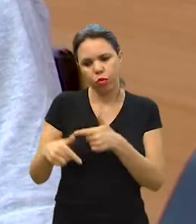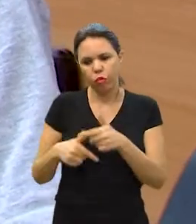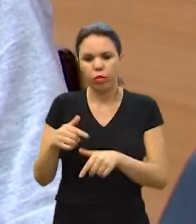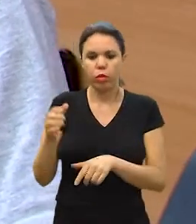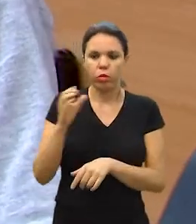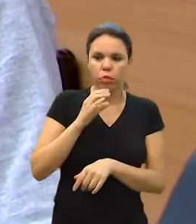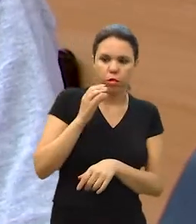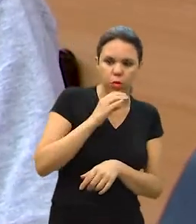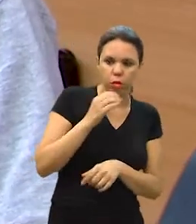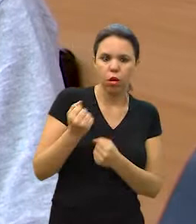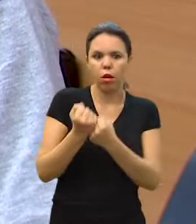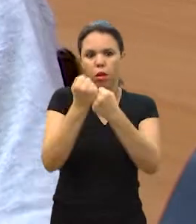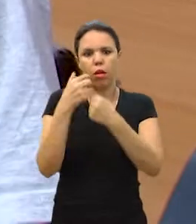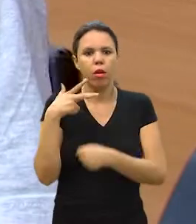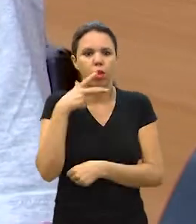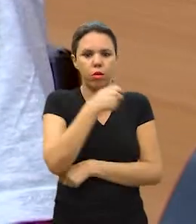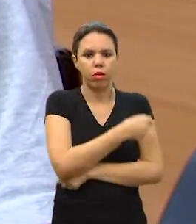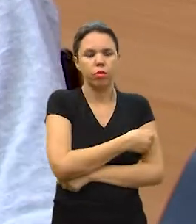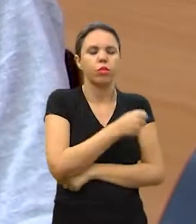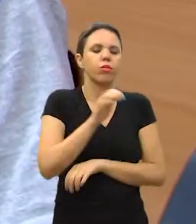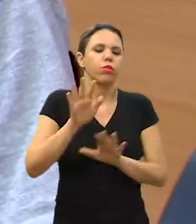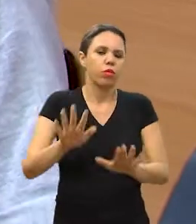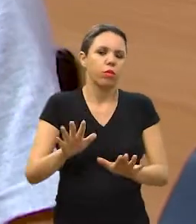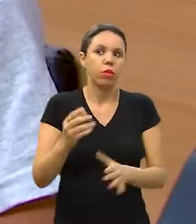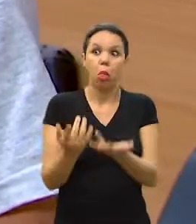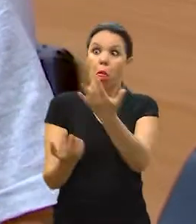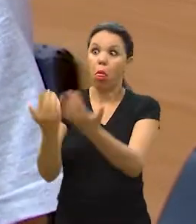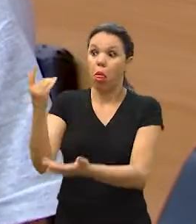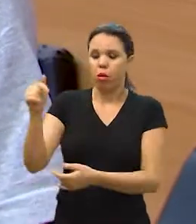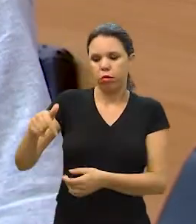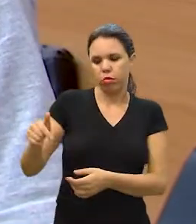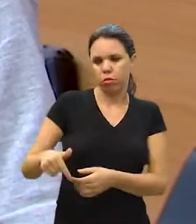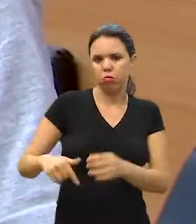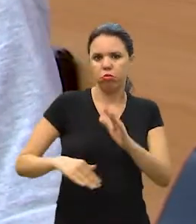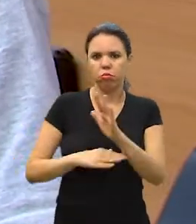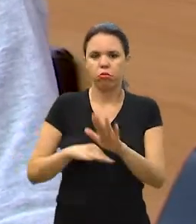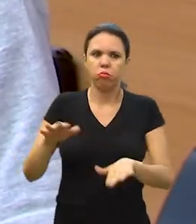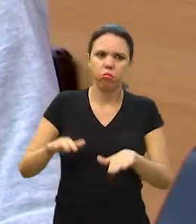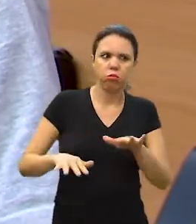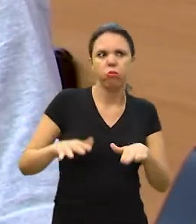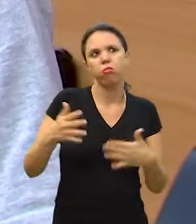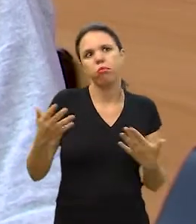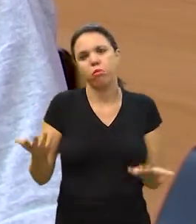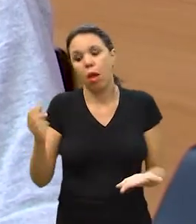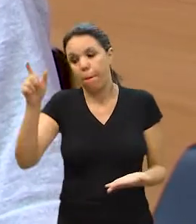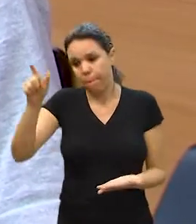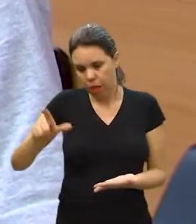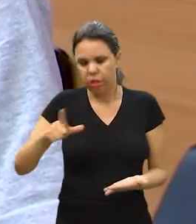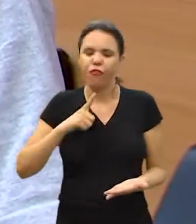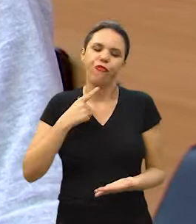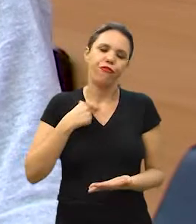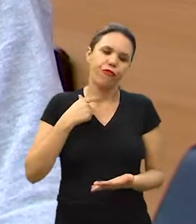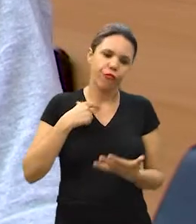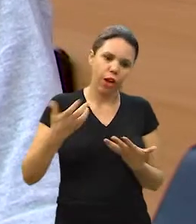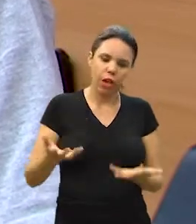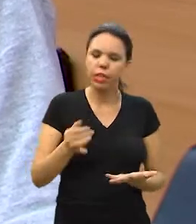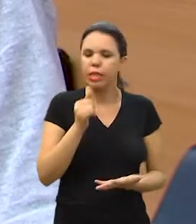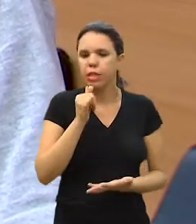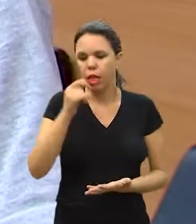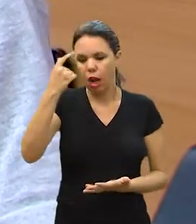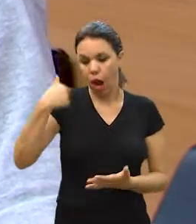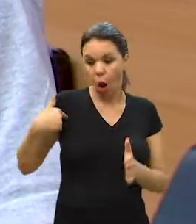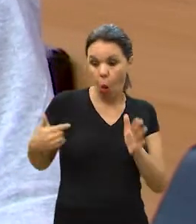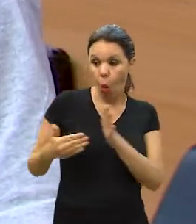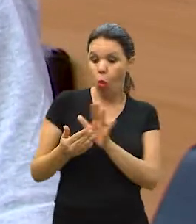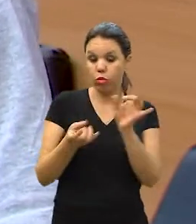nas atividades de salvamento. No caso de um incêndio aqui na Câmara. Então, a pessoa tem que estar disposta a, por